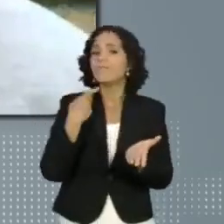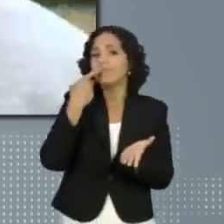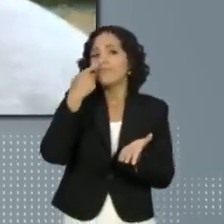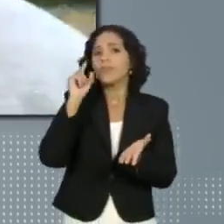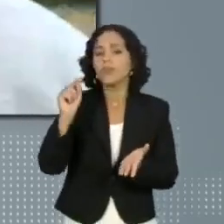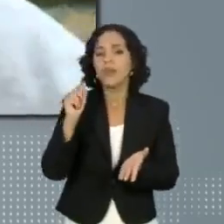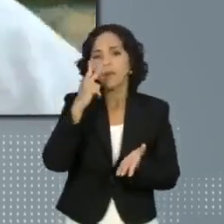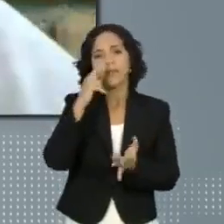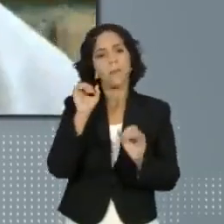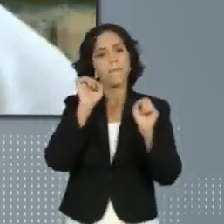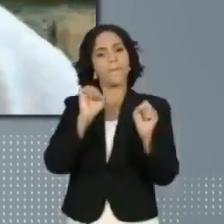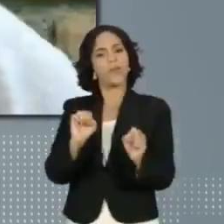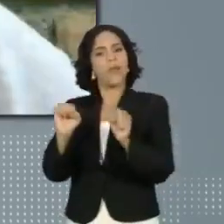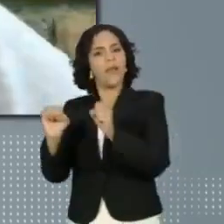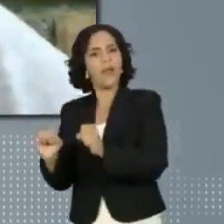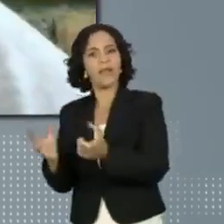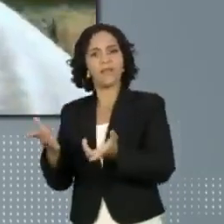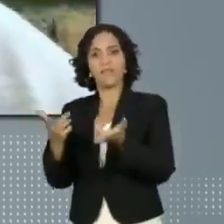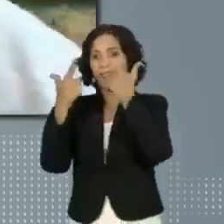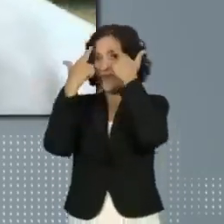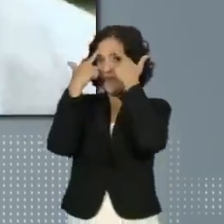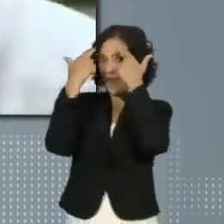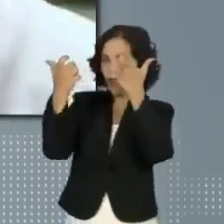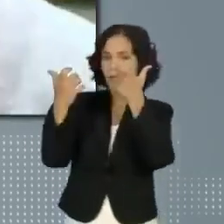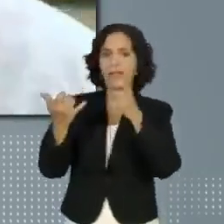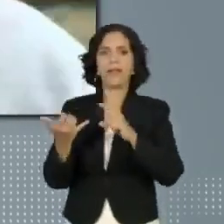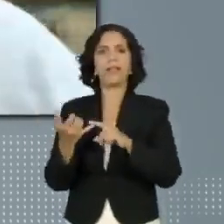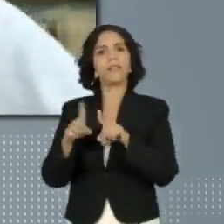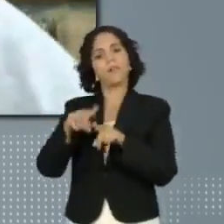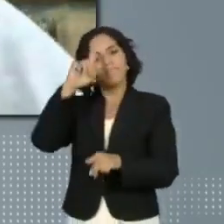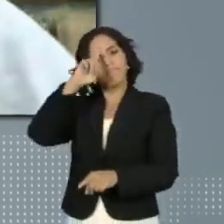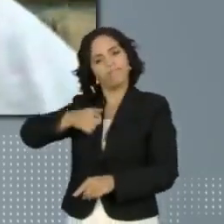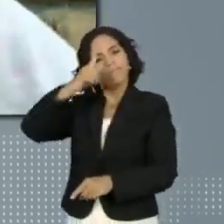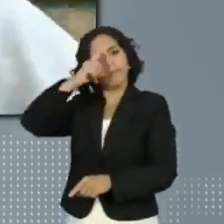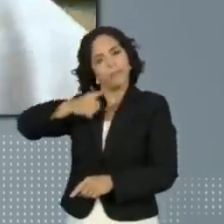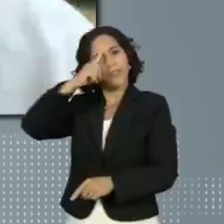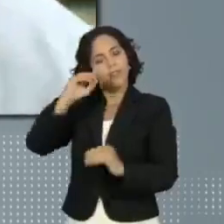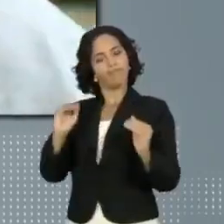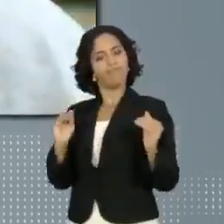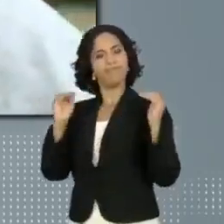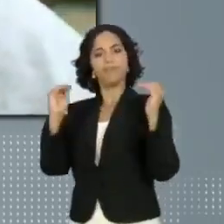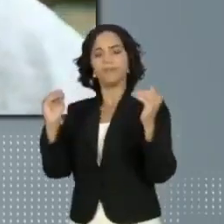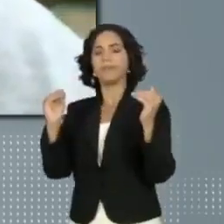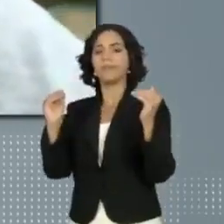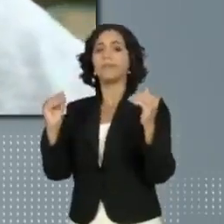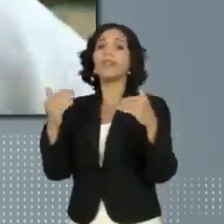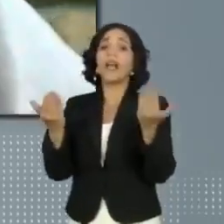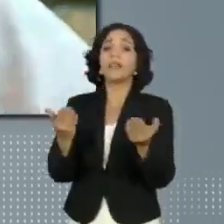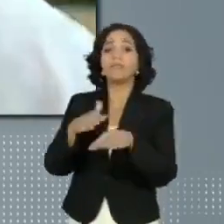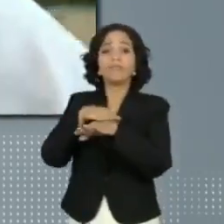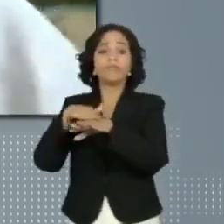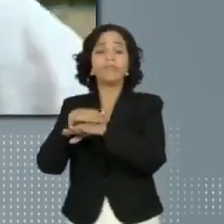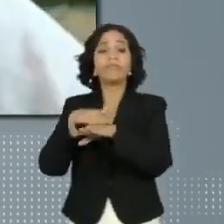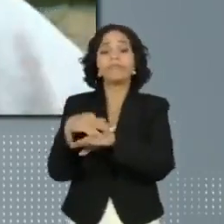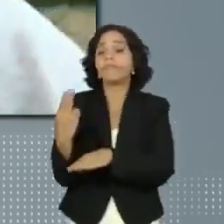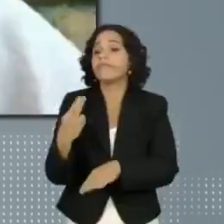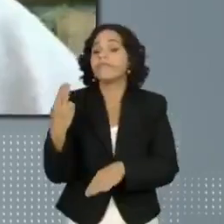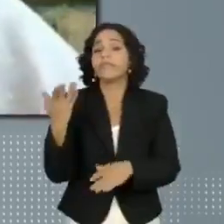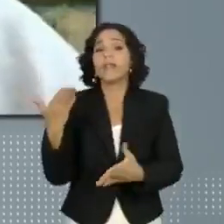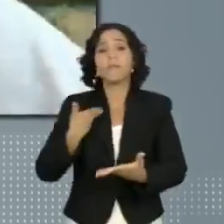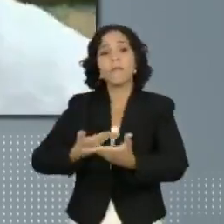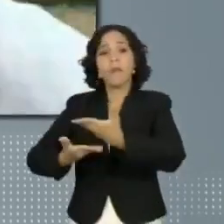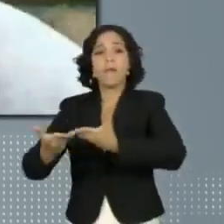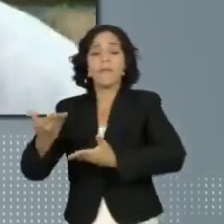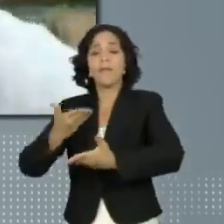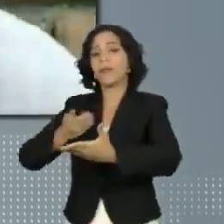exercício do poder, da violência, da autoridade, né? Aí a gente não precisa conversar, aí a gente não precisa trocar,